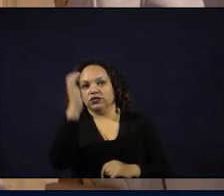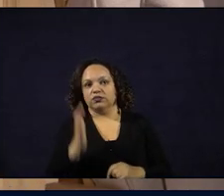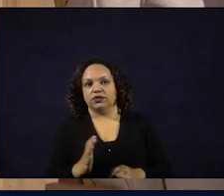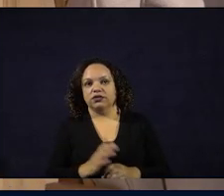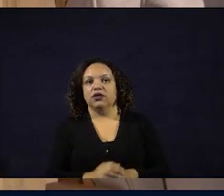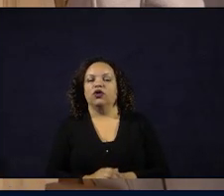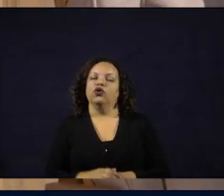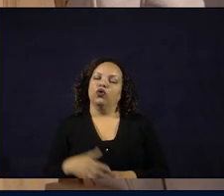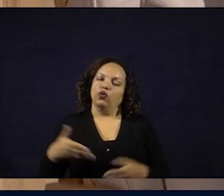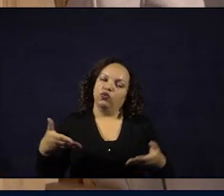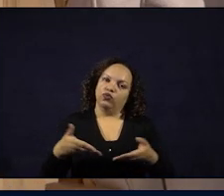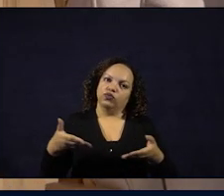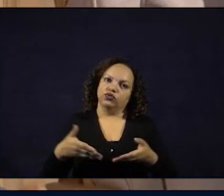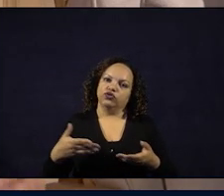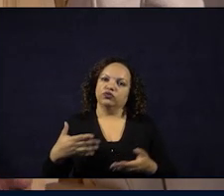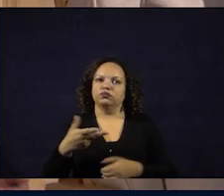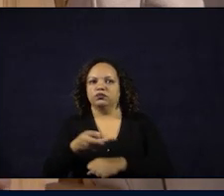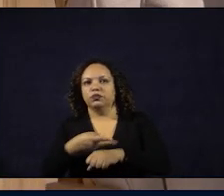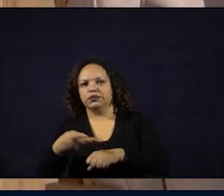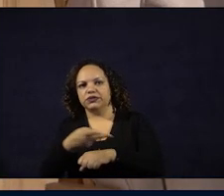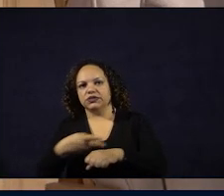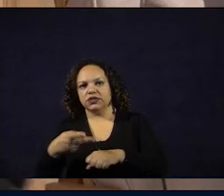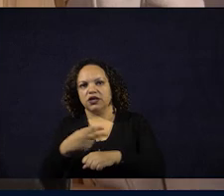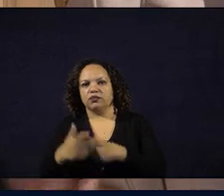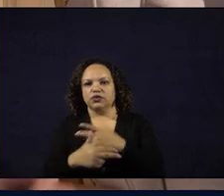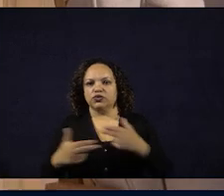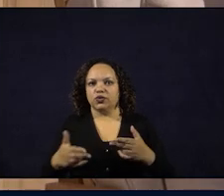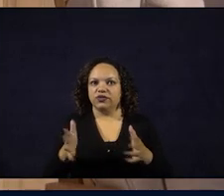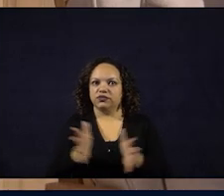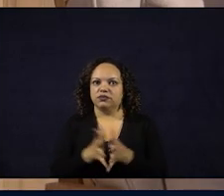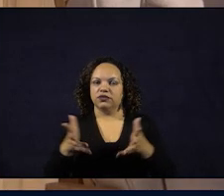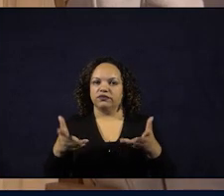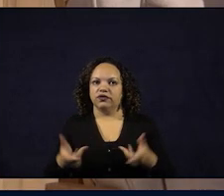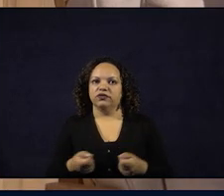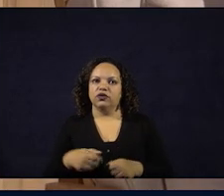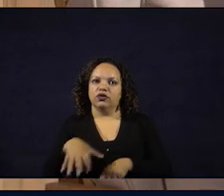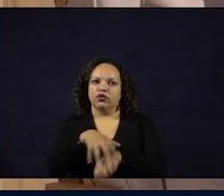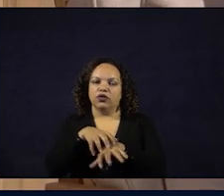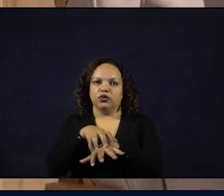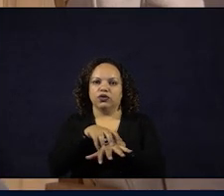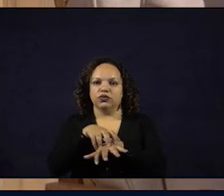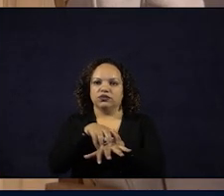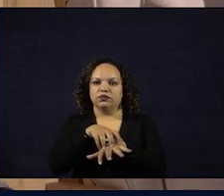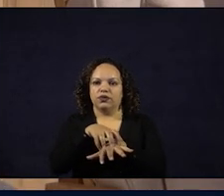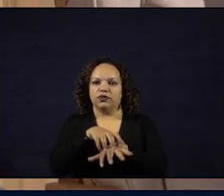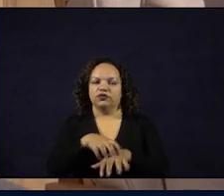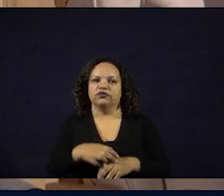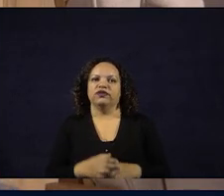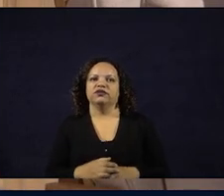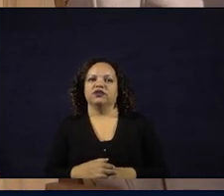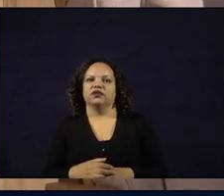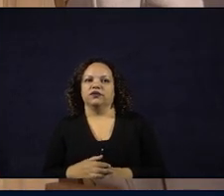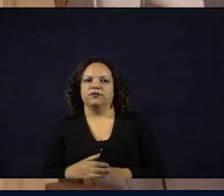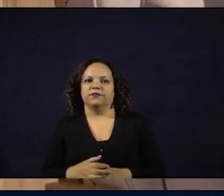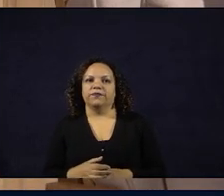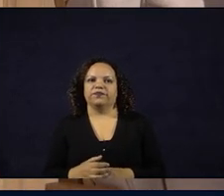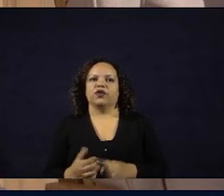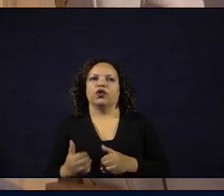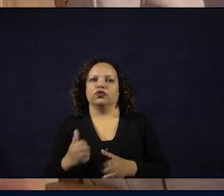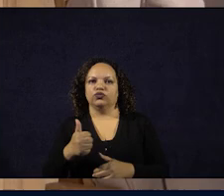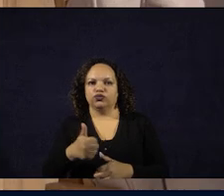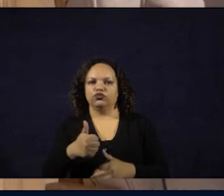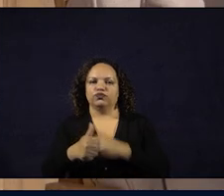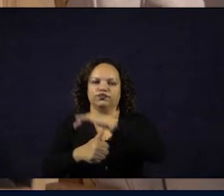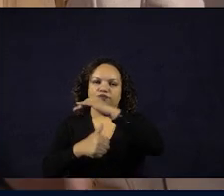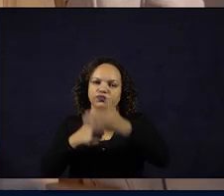na matriz de transporte e ter o setor ferroviário ocupando um espaço maior nessa matriz de transporte vai ser o nosso maior legado em termos de sustentabilidade.